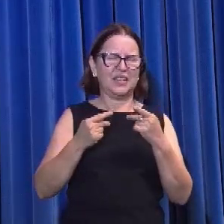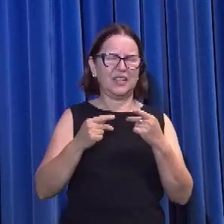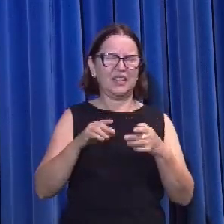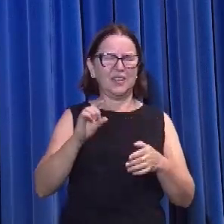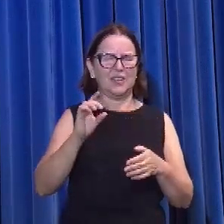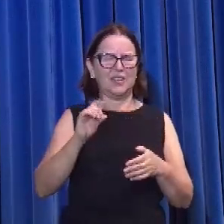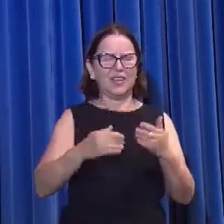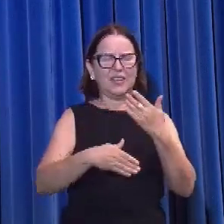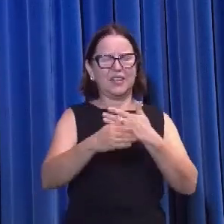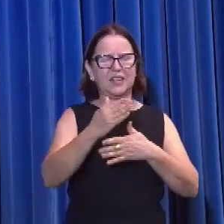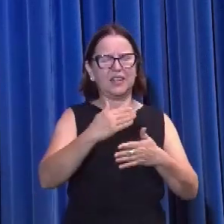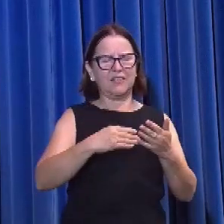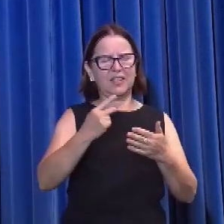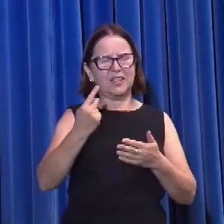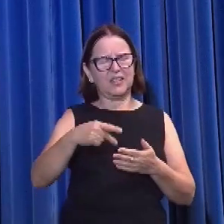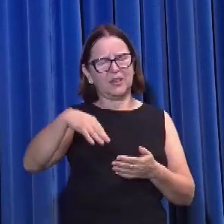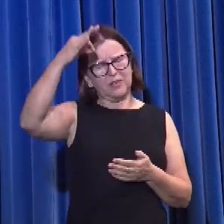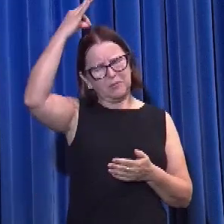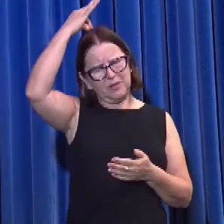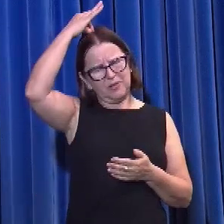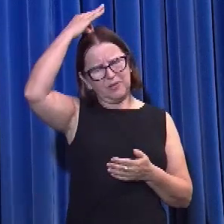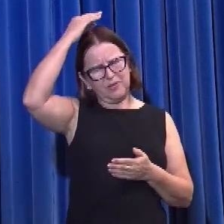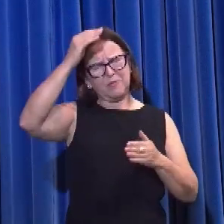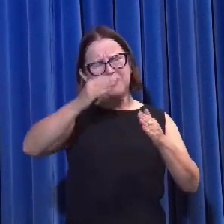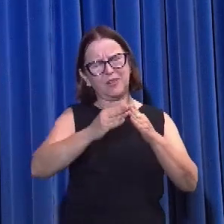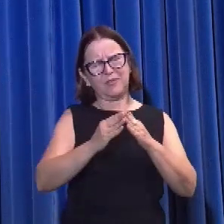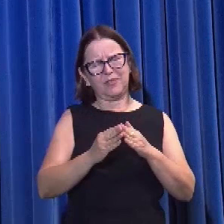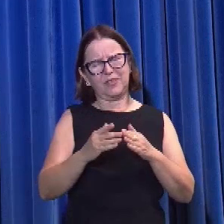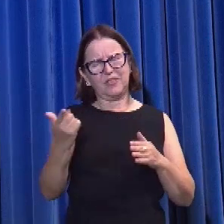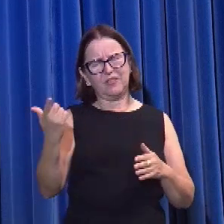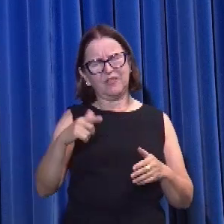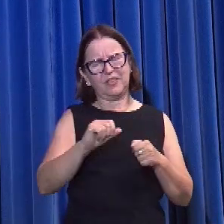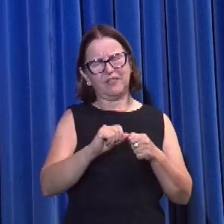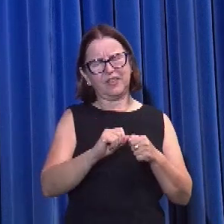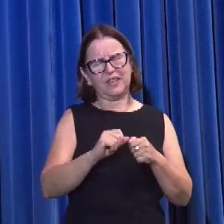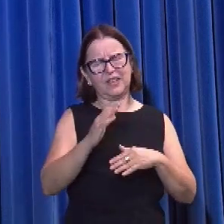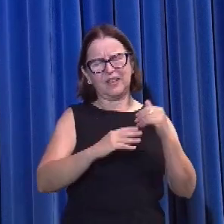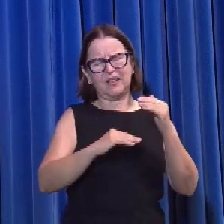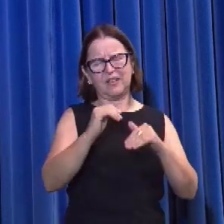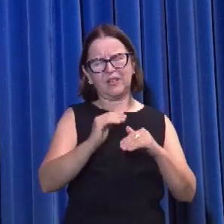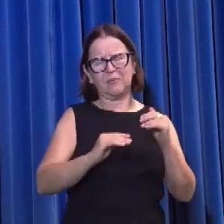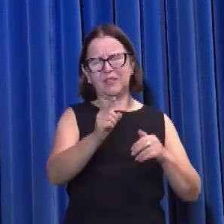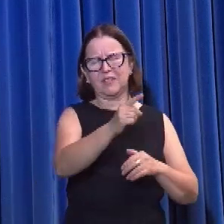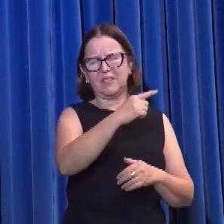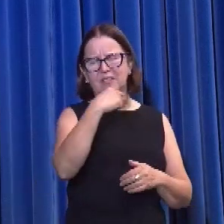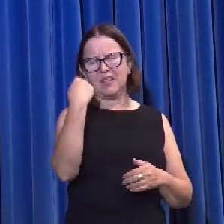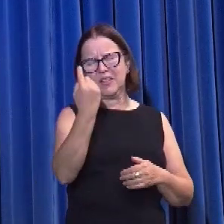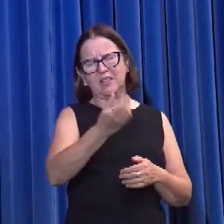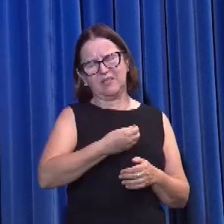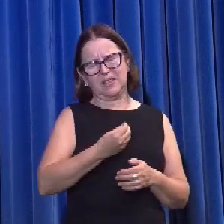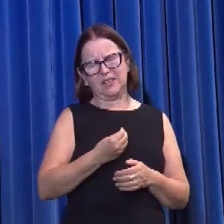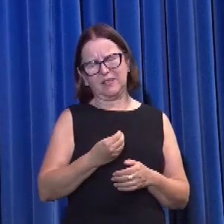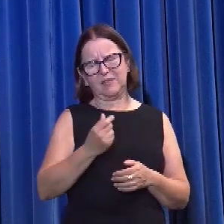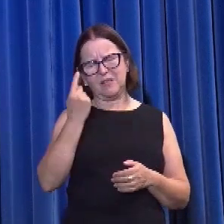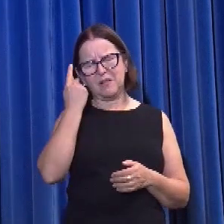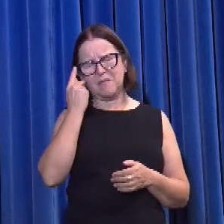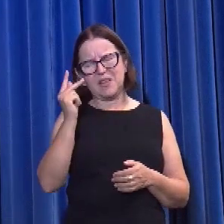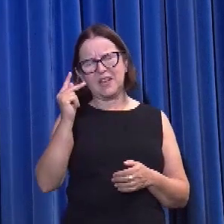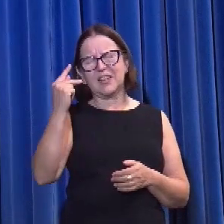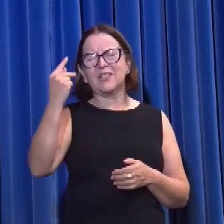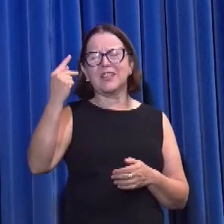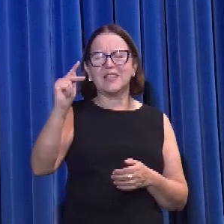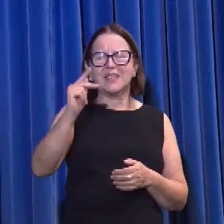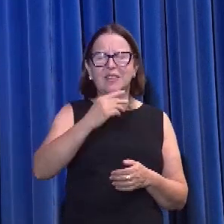Espírito? Então venha operar em nós aqui, para que o Teu Filho